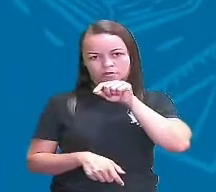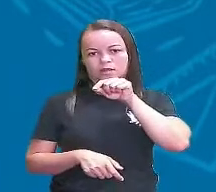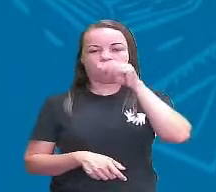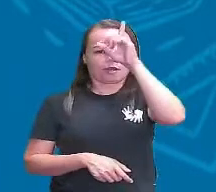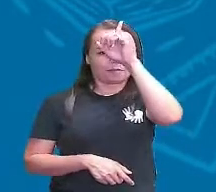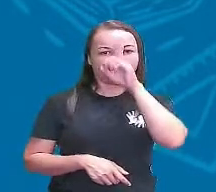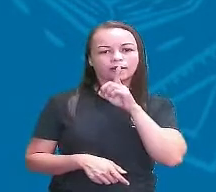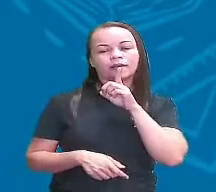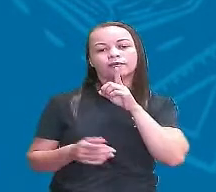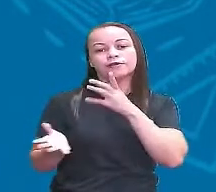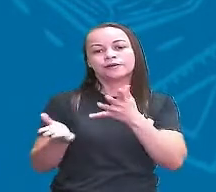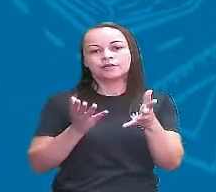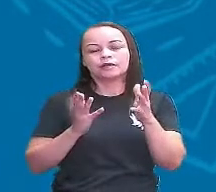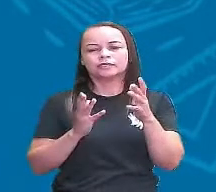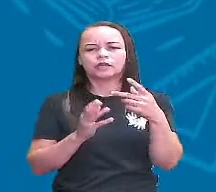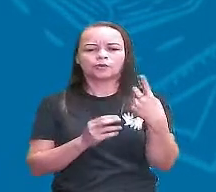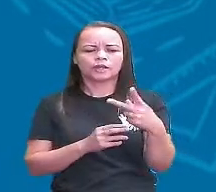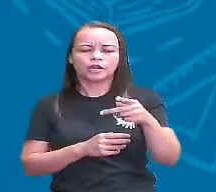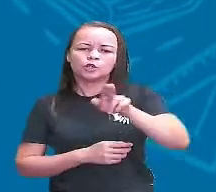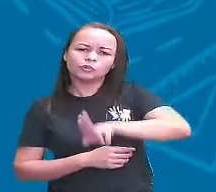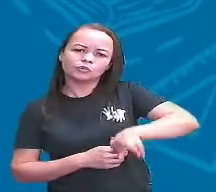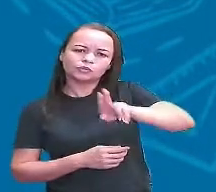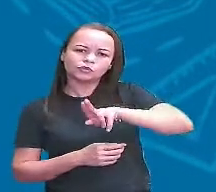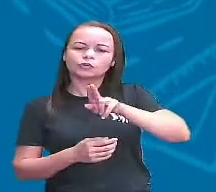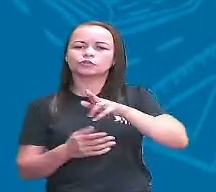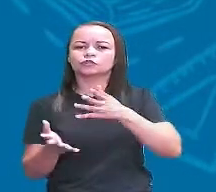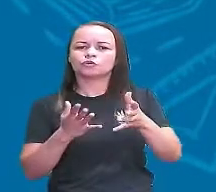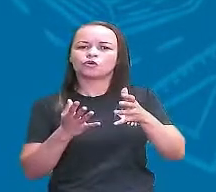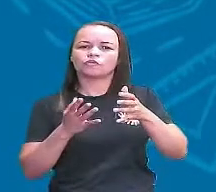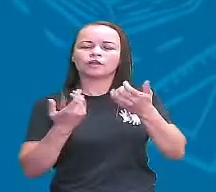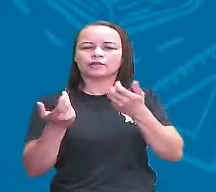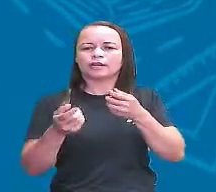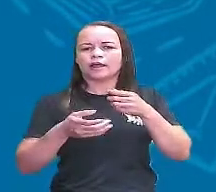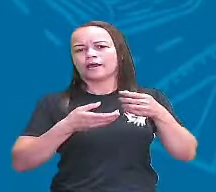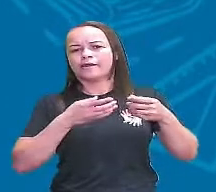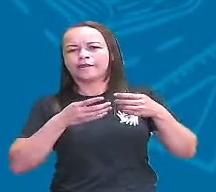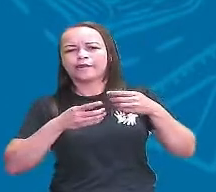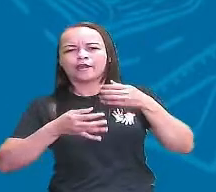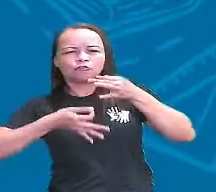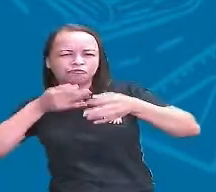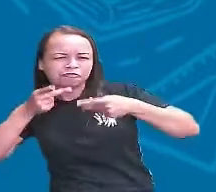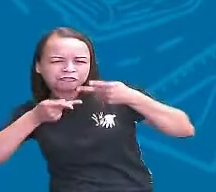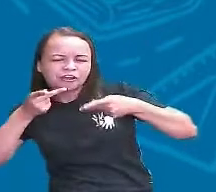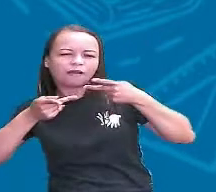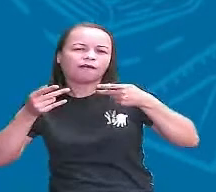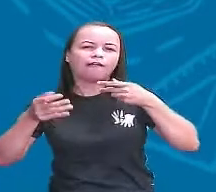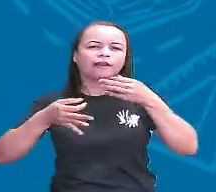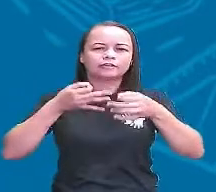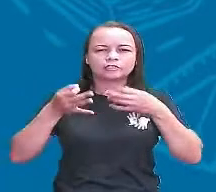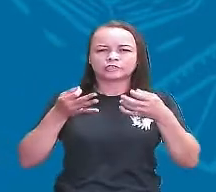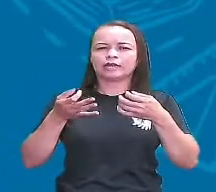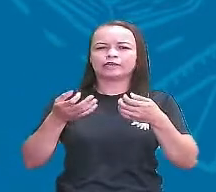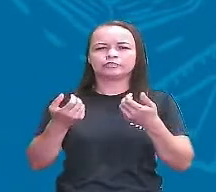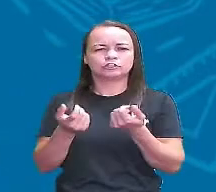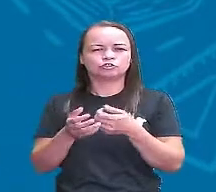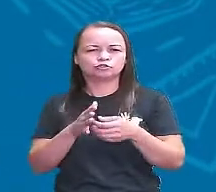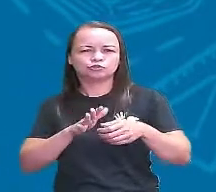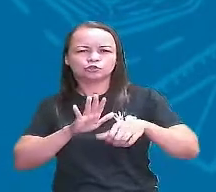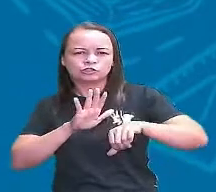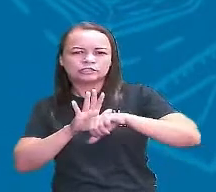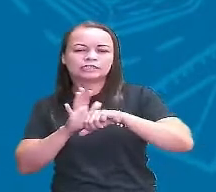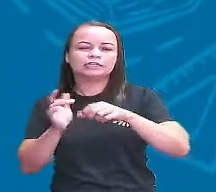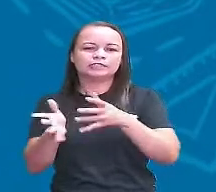né, que usou fábulas para criticar e denunciar as injustiças, as tiranias, demonstrando